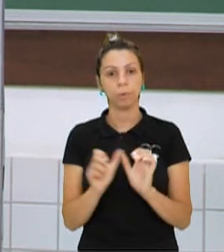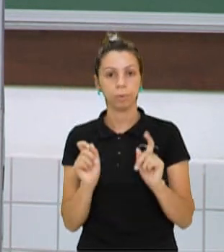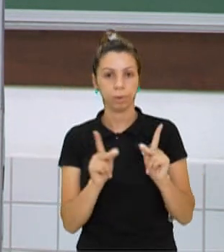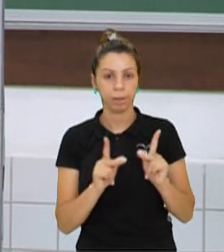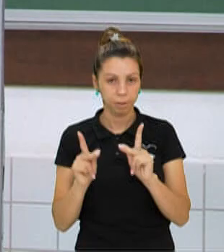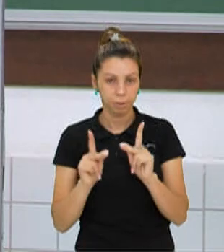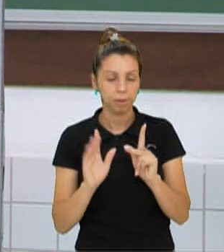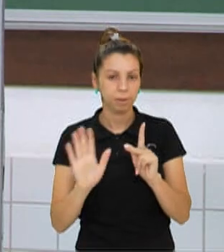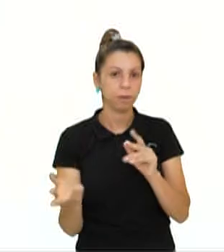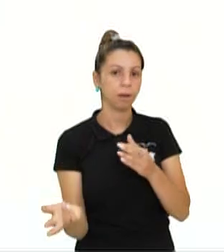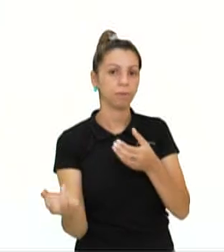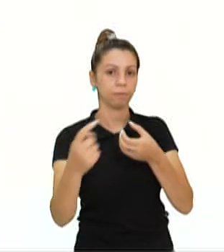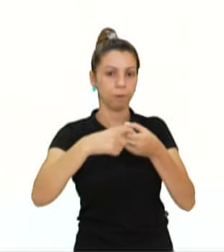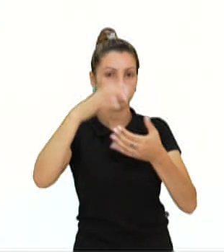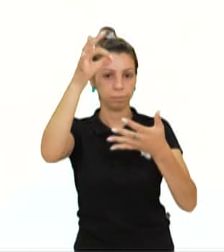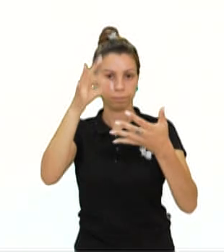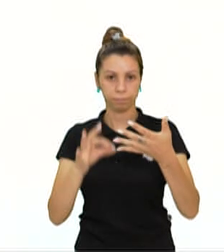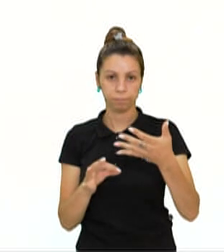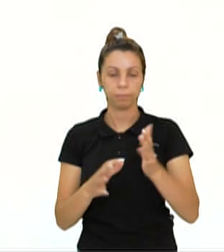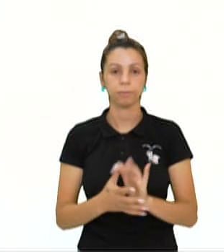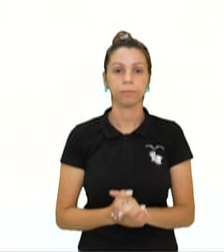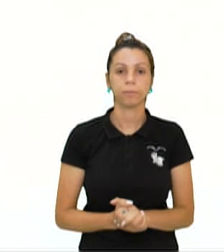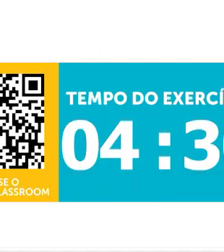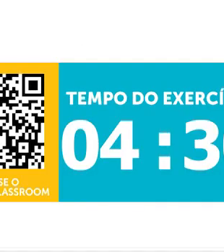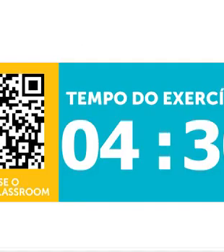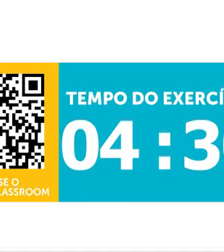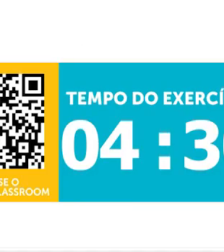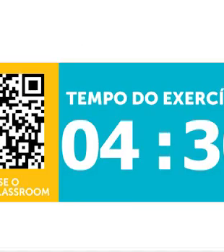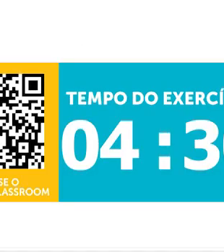beleza? Faça lá então e eu já volto com a resolução.